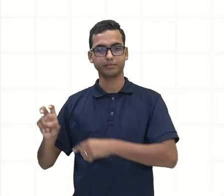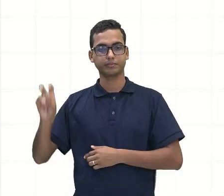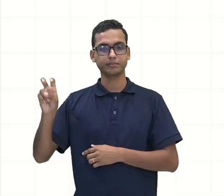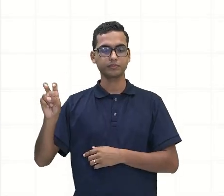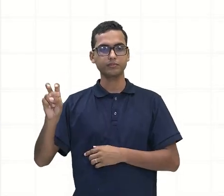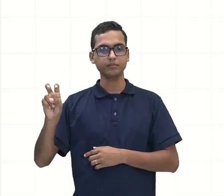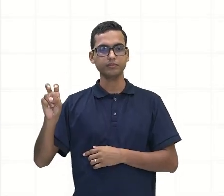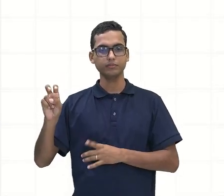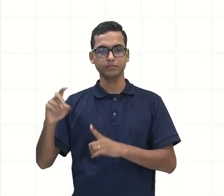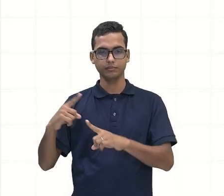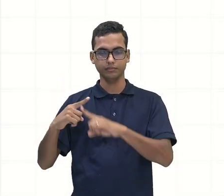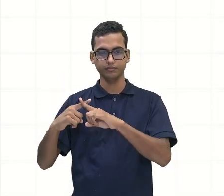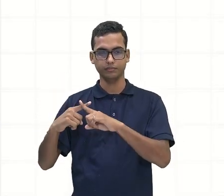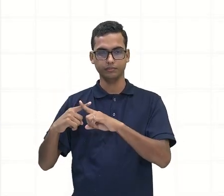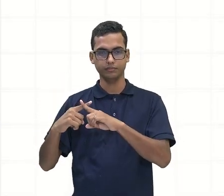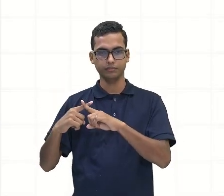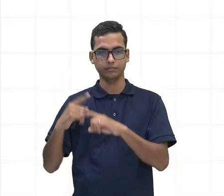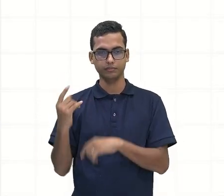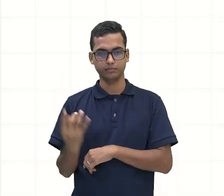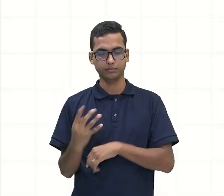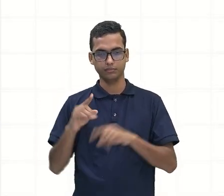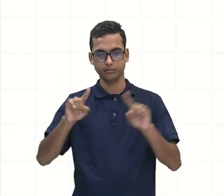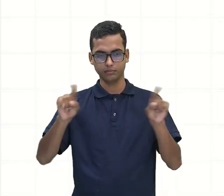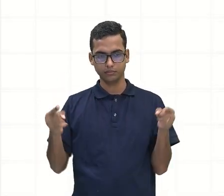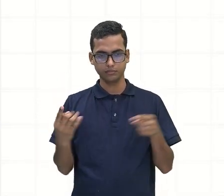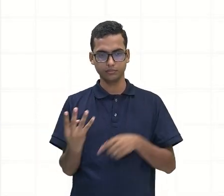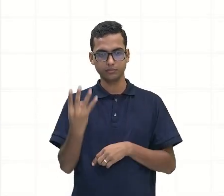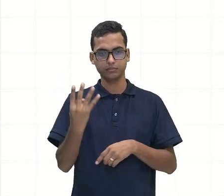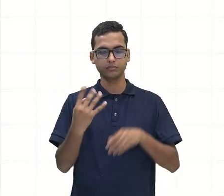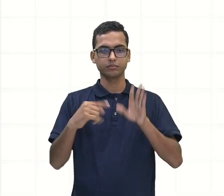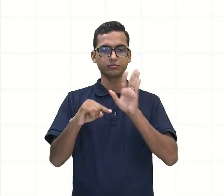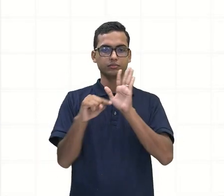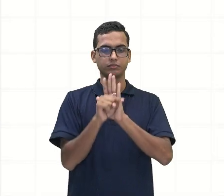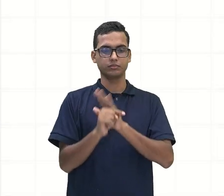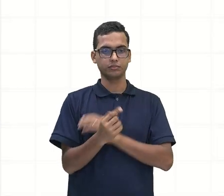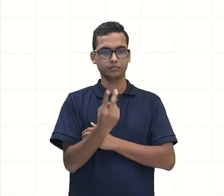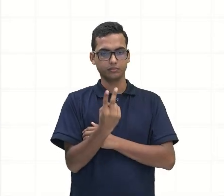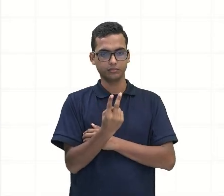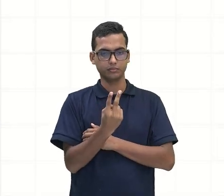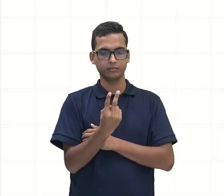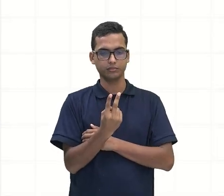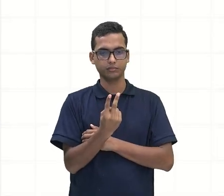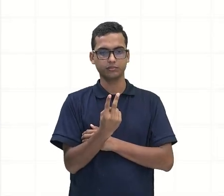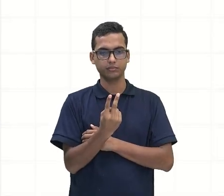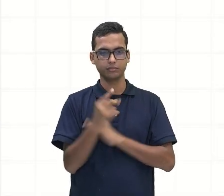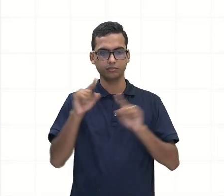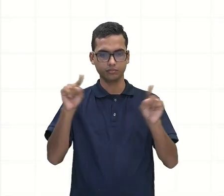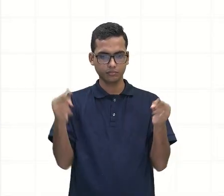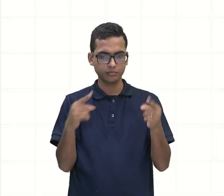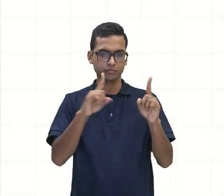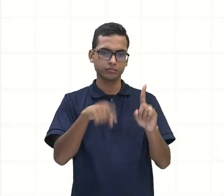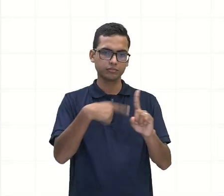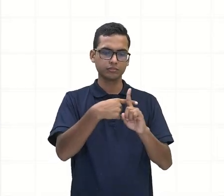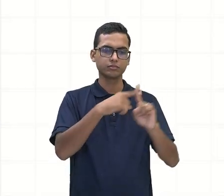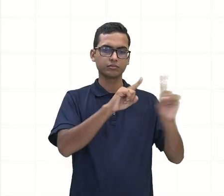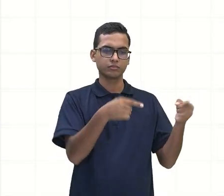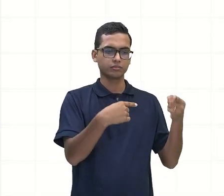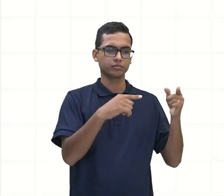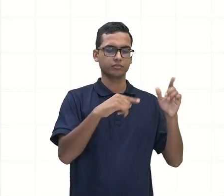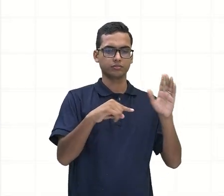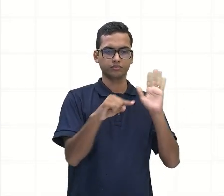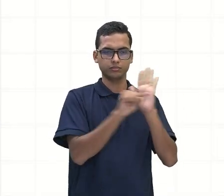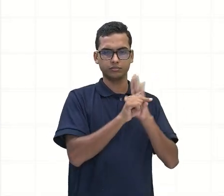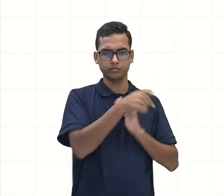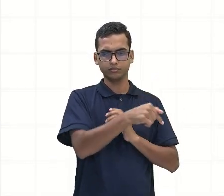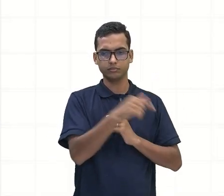vezes 1, menos 1, vai ficar menos 7. Beleza? Menos 7. E aqui eu tenho que resolver o